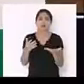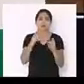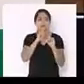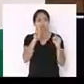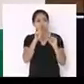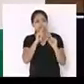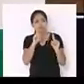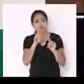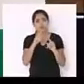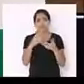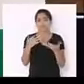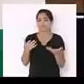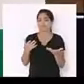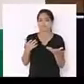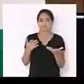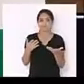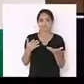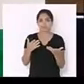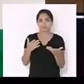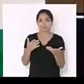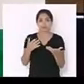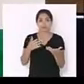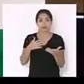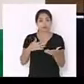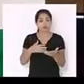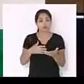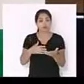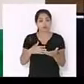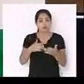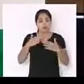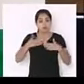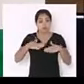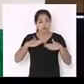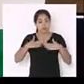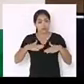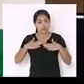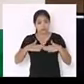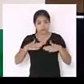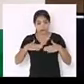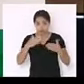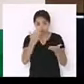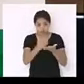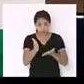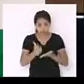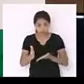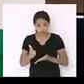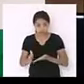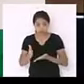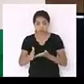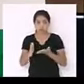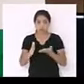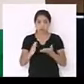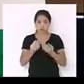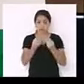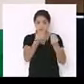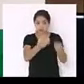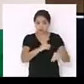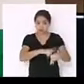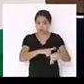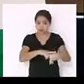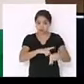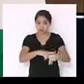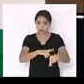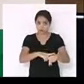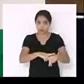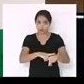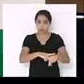Aí, ô deputado, para mim não perder mais a calma, deputado Marcondes, eu vou dar o restante para o senhor que o senhor havia pedido. Porque